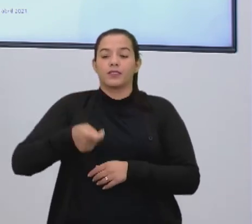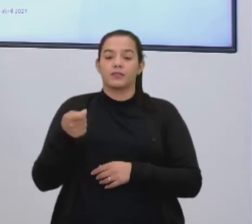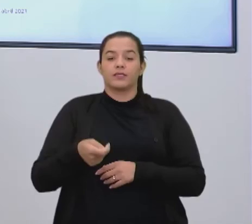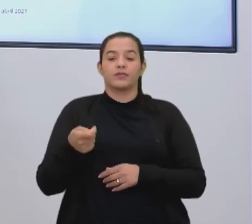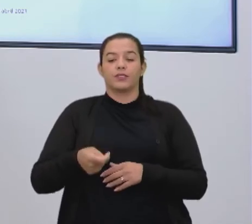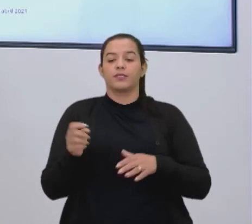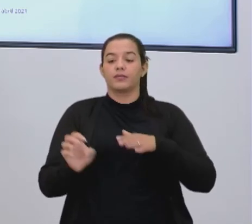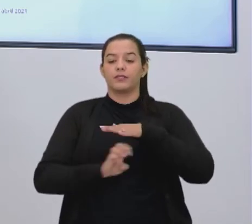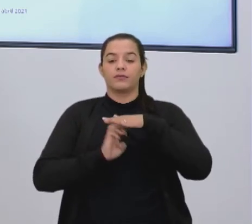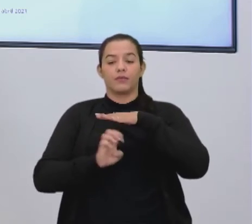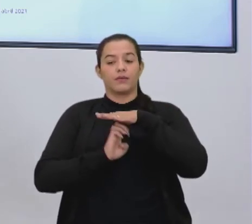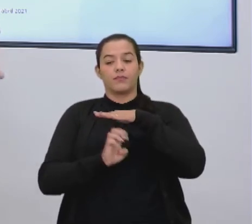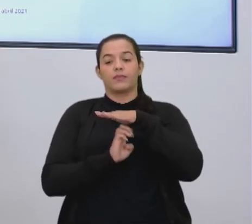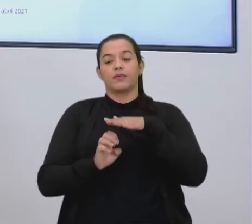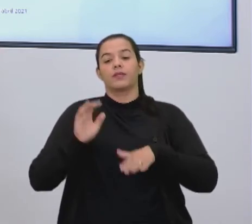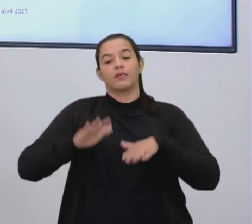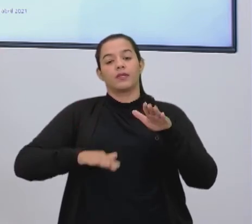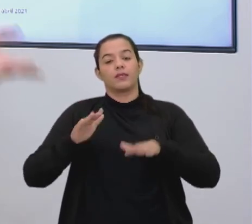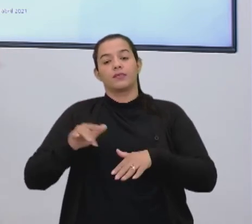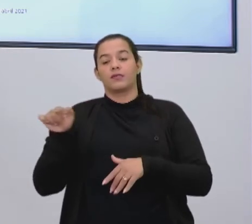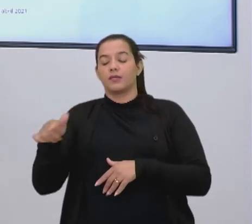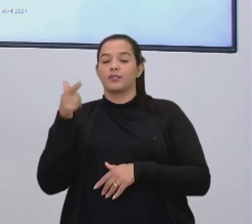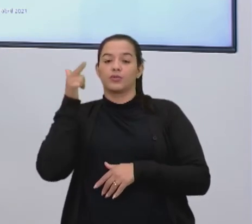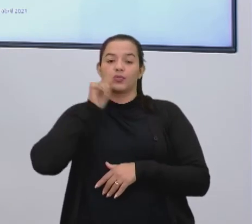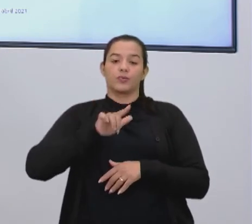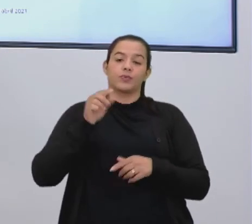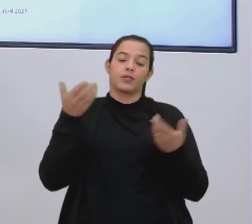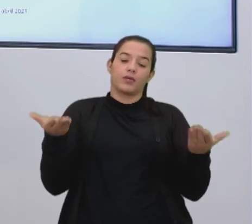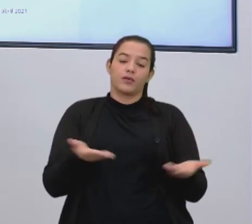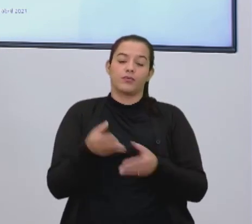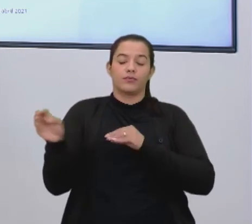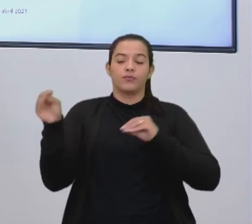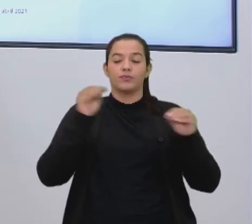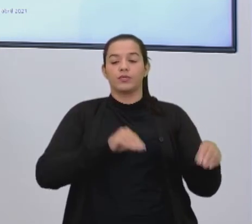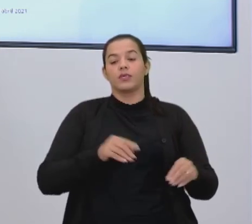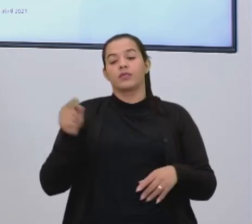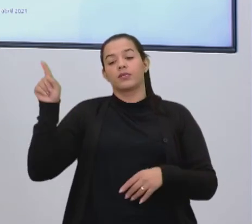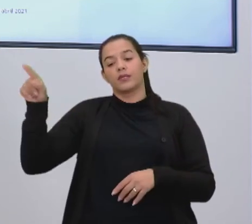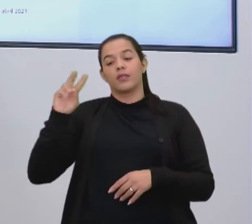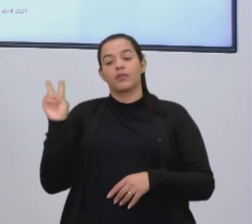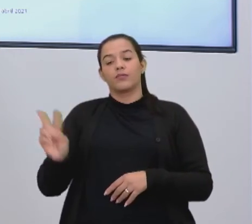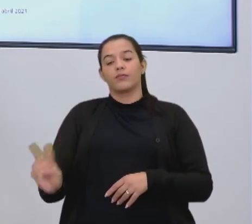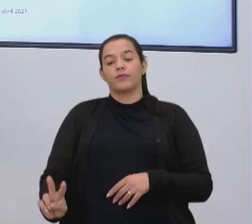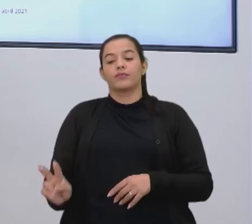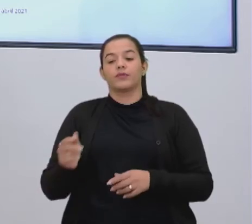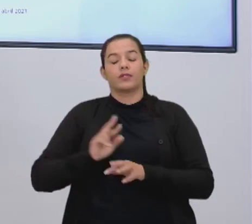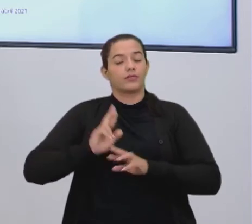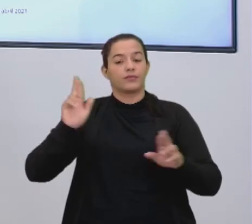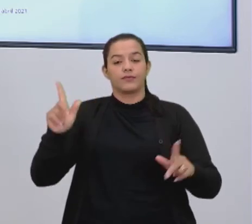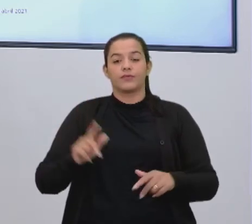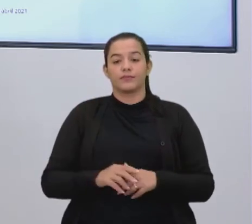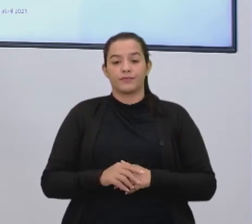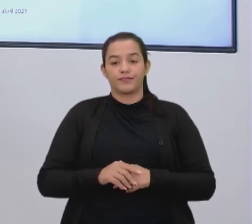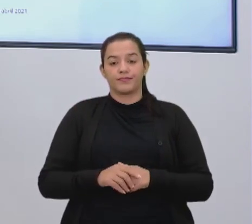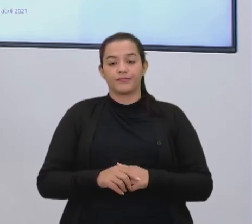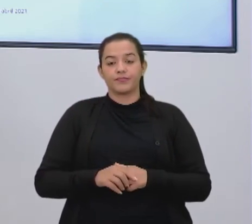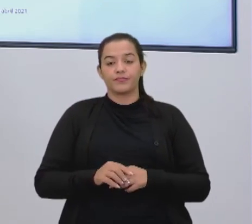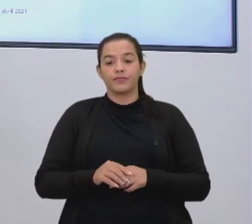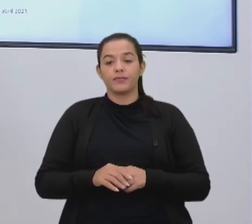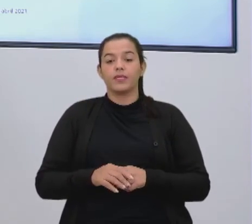exigências aqui que nem sempre eles vão atender, porque eles estão vindo para uma realidade que não era coerente com eles. E não foi uma